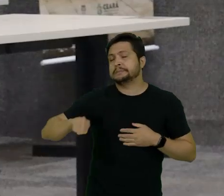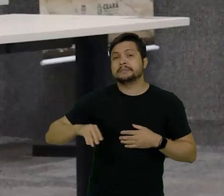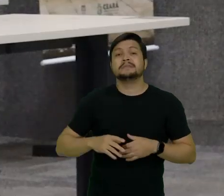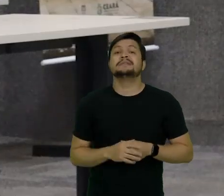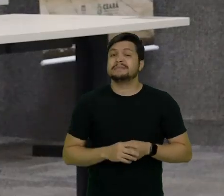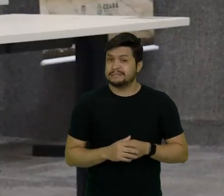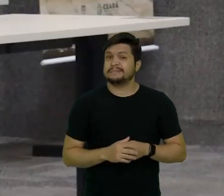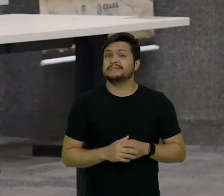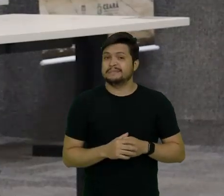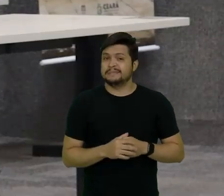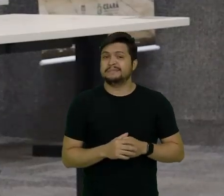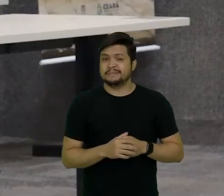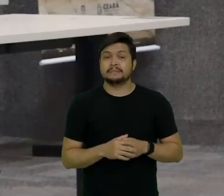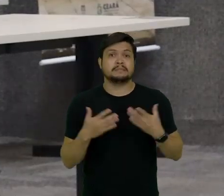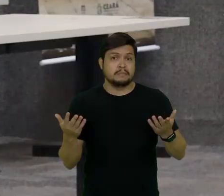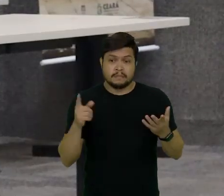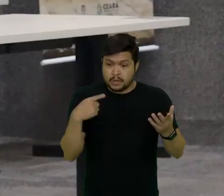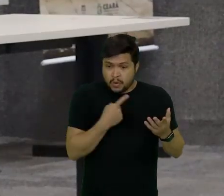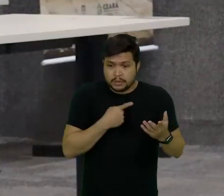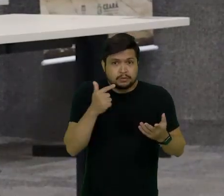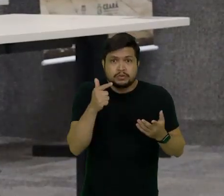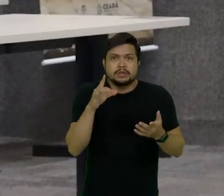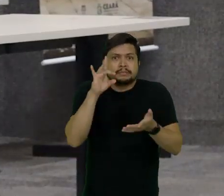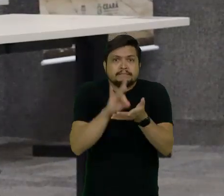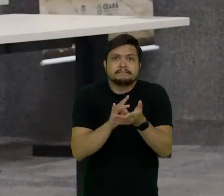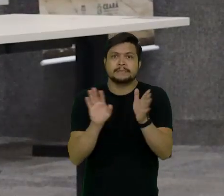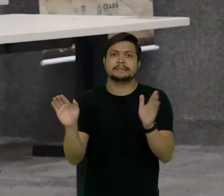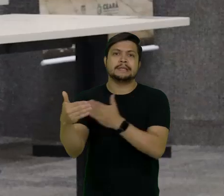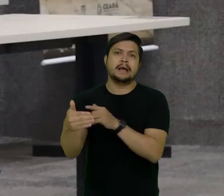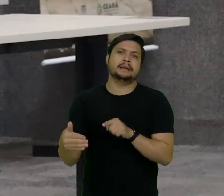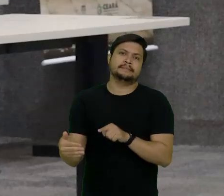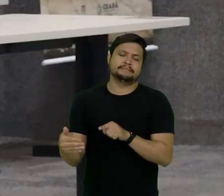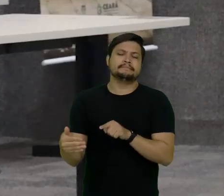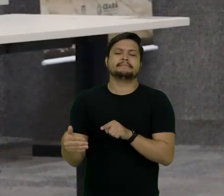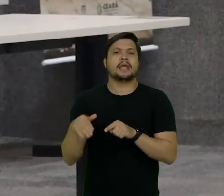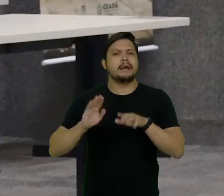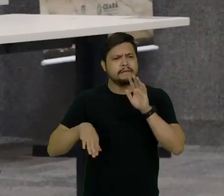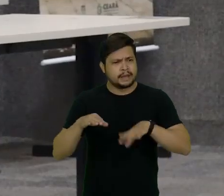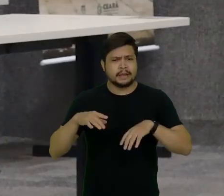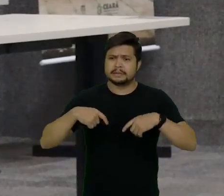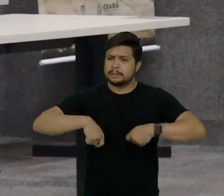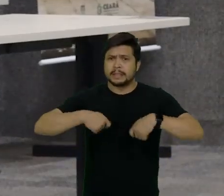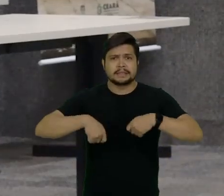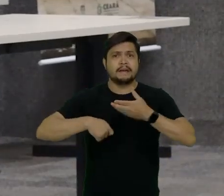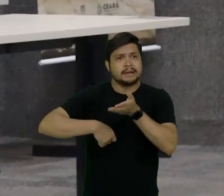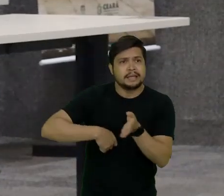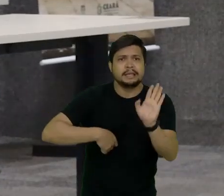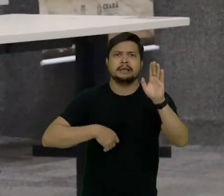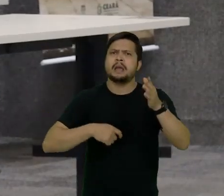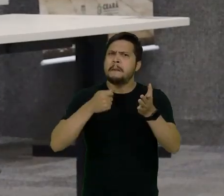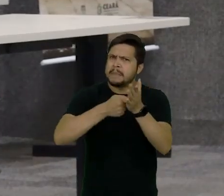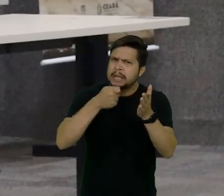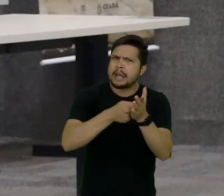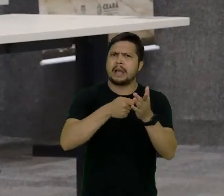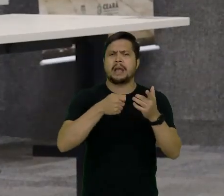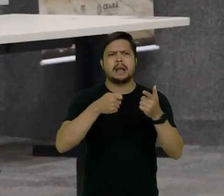das ralés do resto do tudo que sobrava. Inclusive, nem sala de aula direito a gente tinha. Tinha horas que a gente